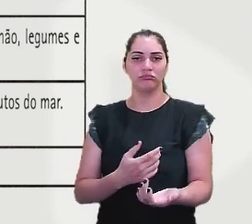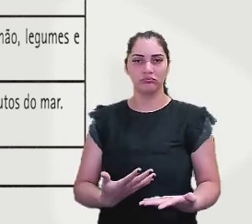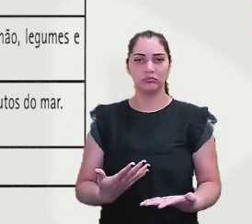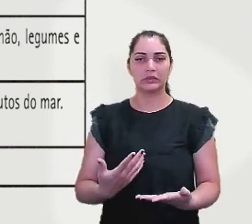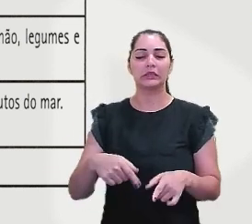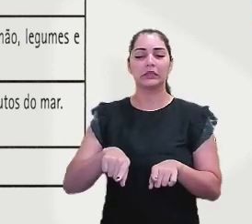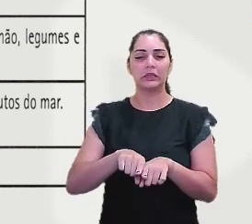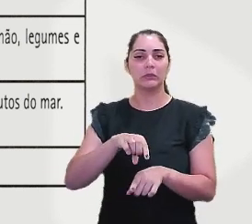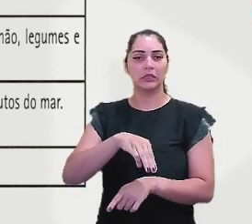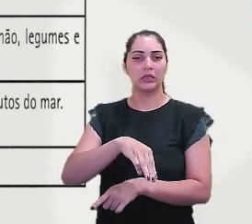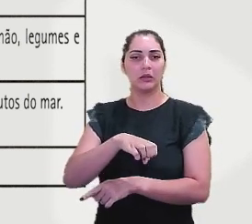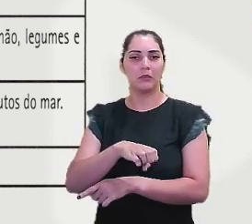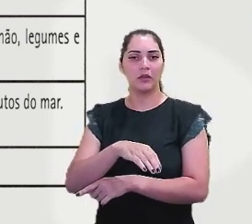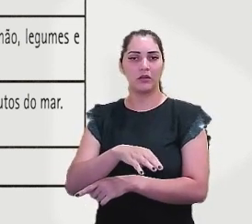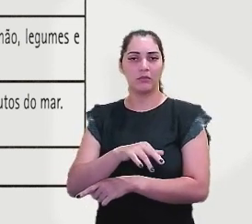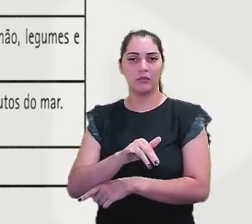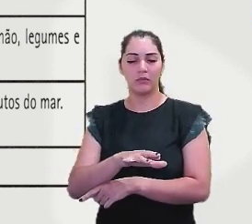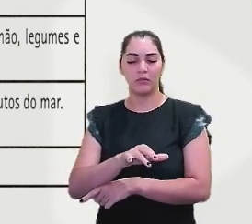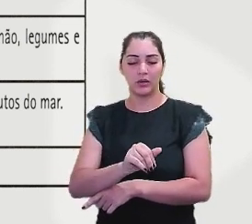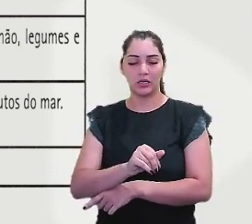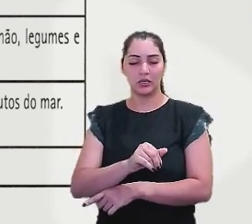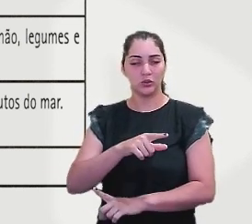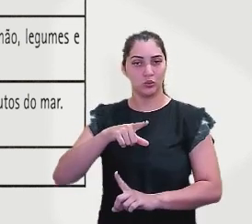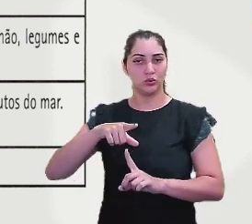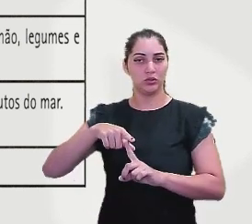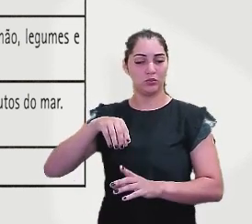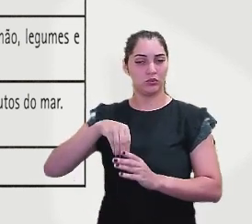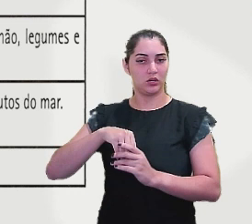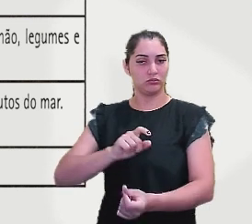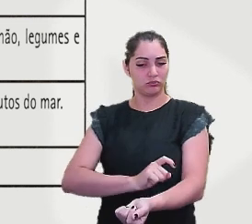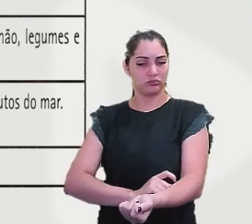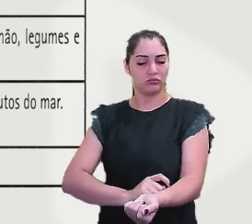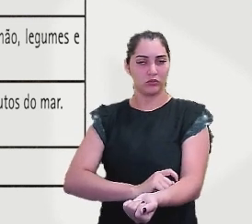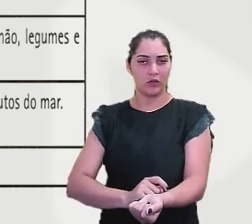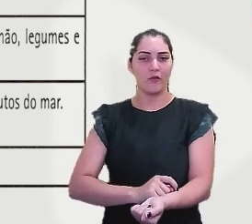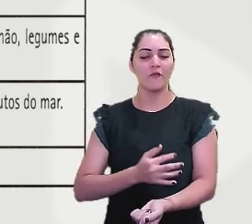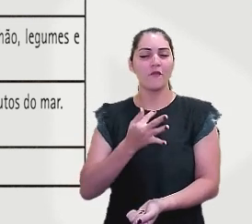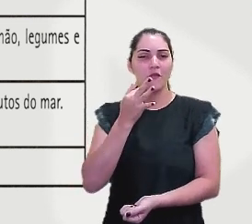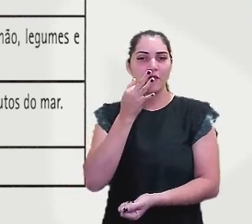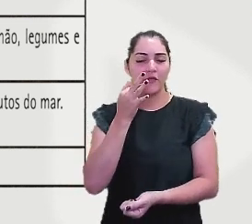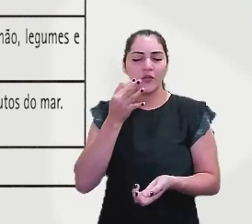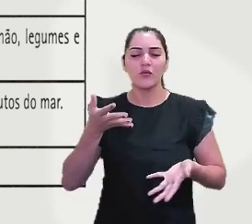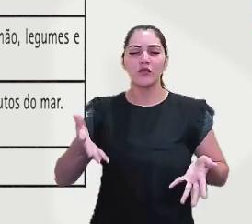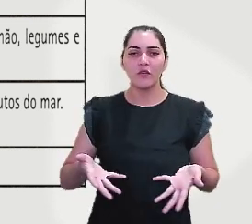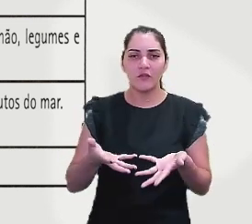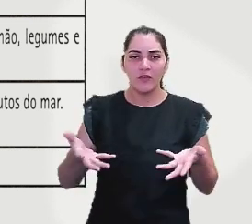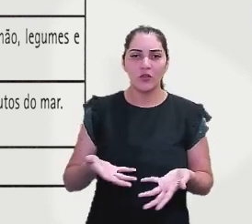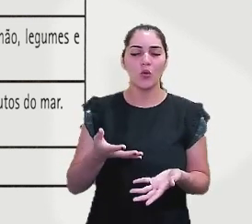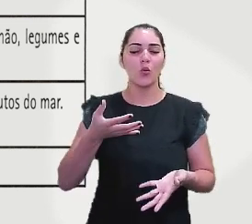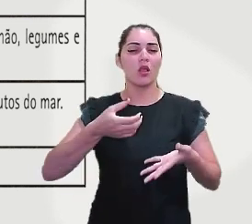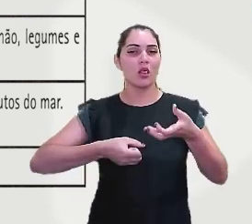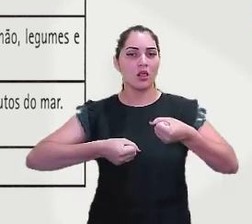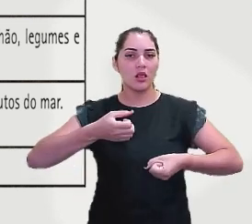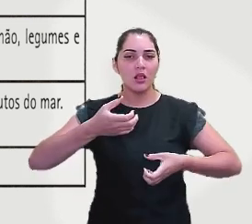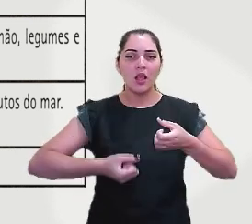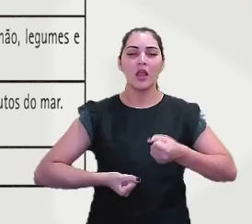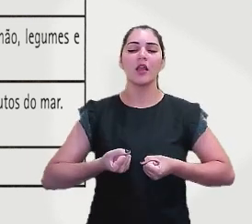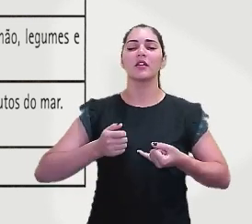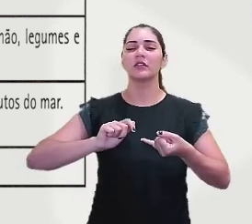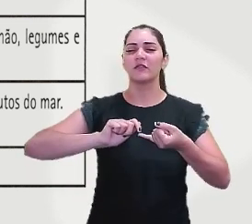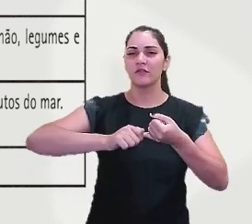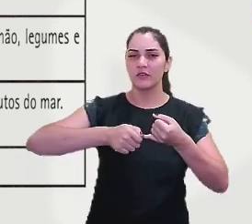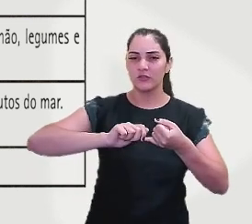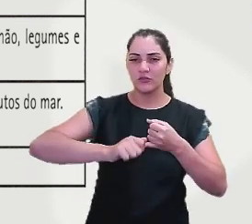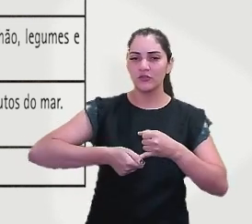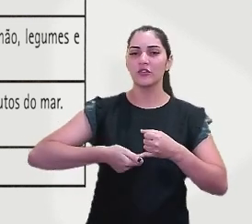da membrana desse sistema nervoso, tá? Frutas, verduras, feijão, leites e cereais seriam as fontes, tá?